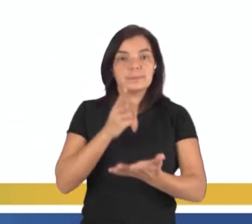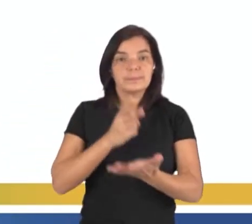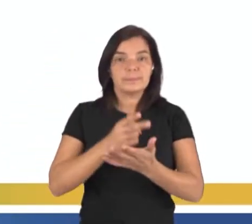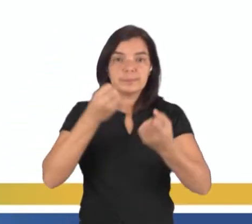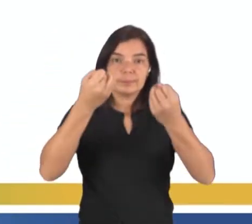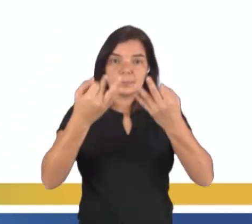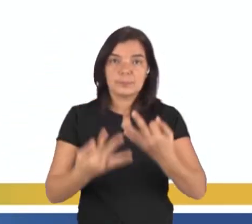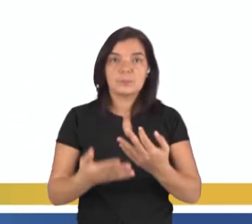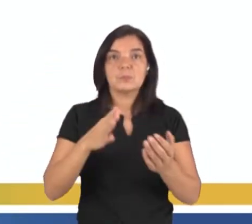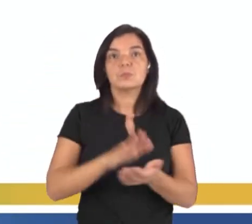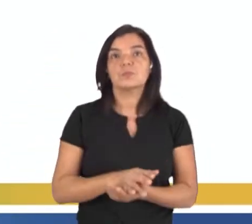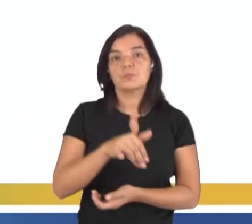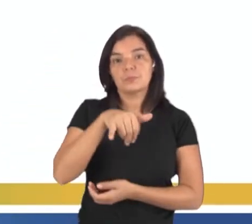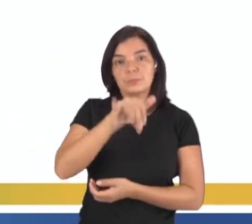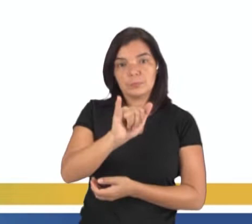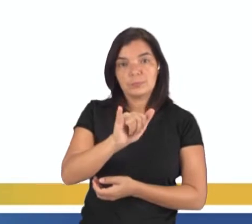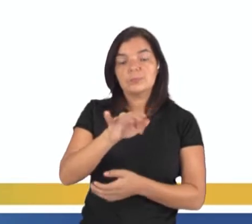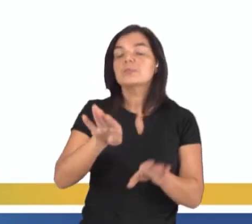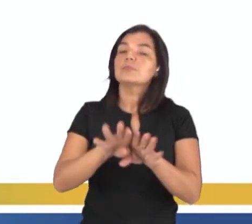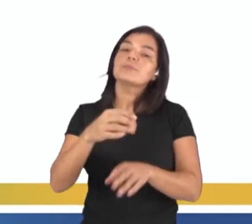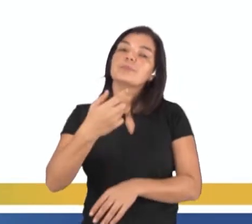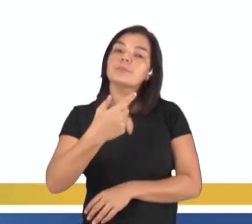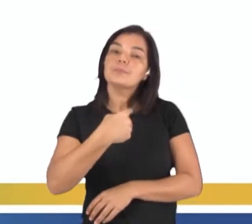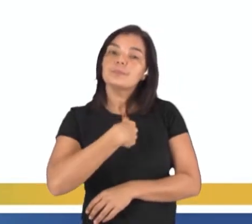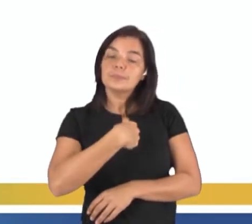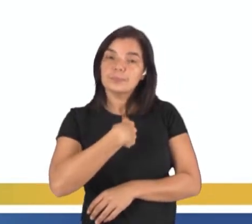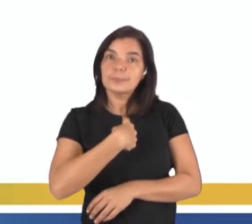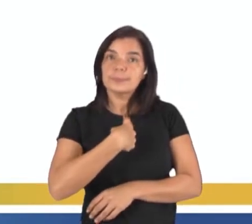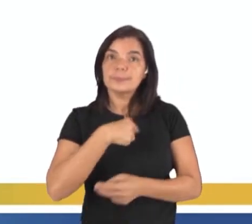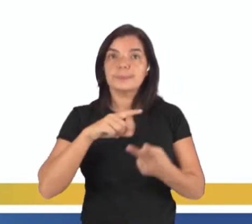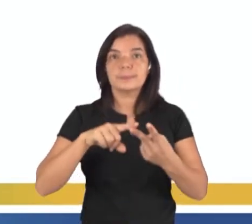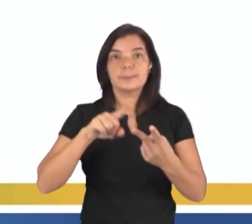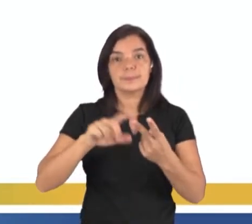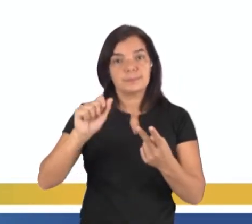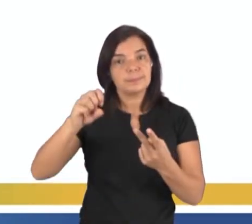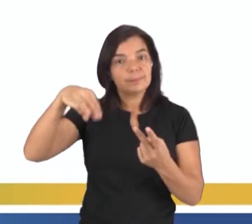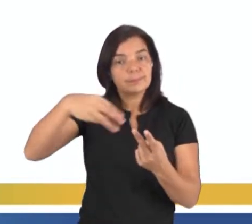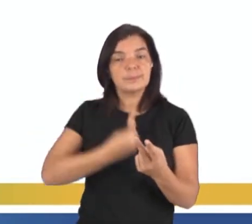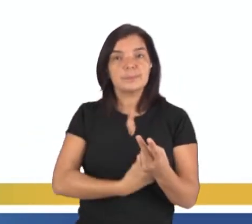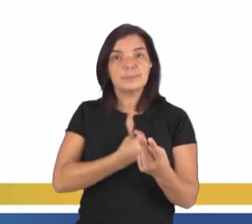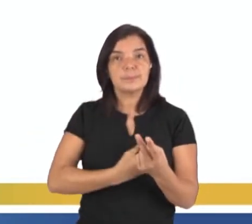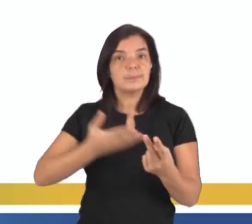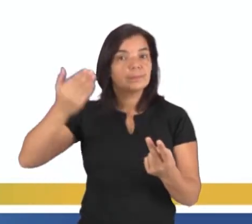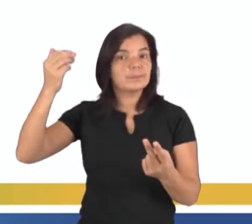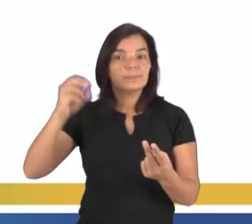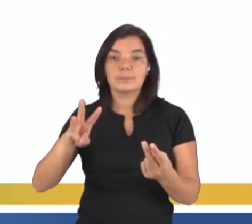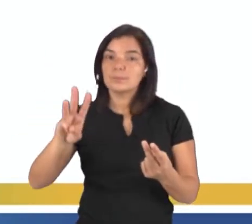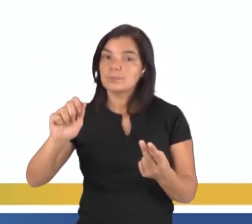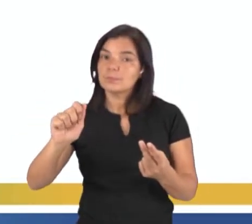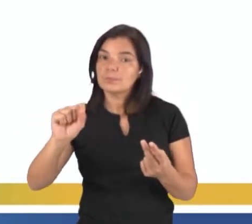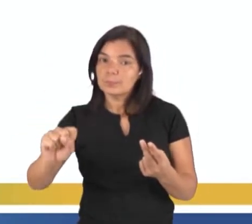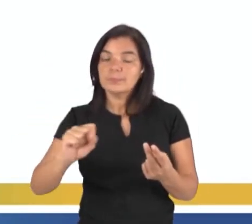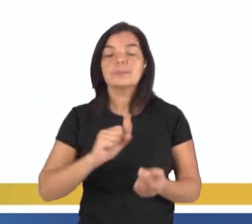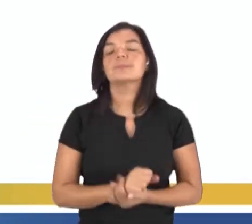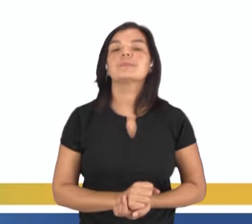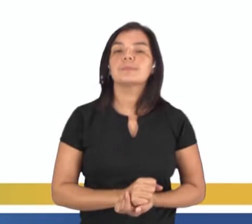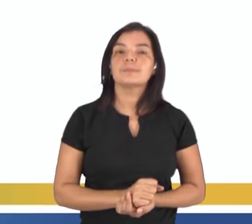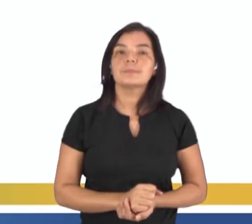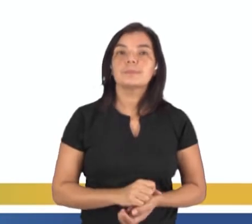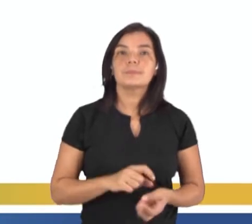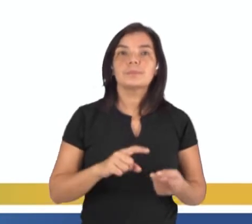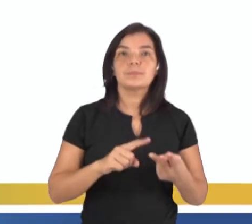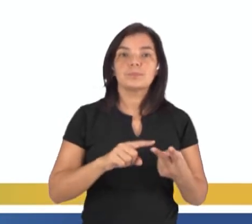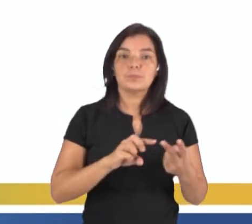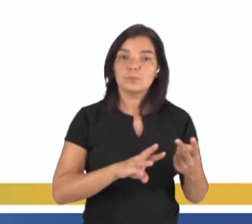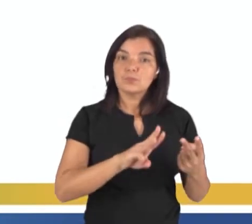gente fala sobre I, a gente vai usar o verbo to be am, conjugado no presente, e no passado vai ficar was.